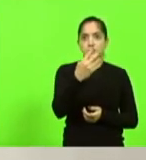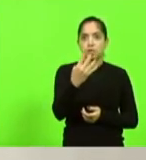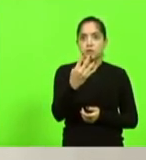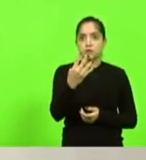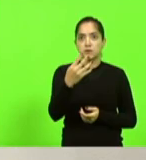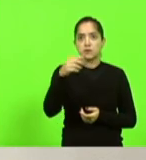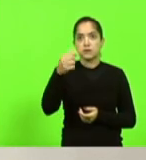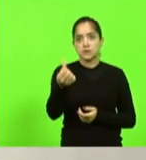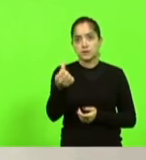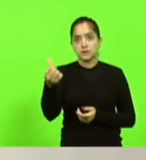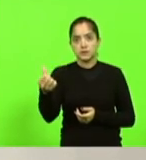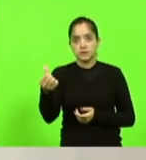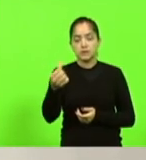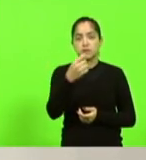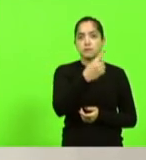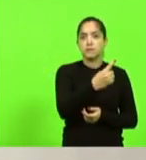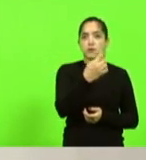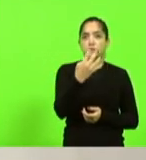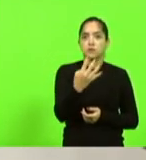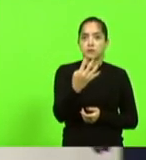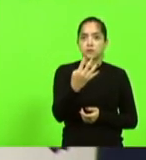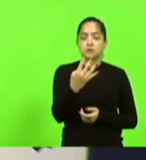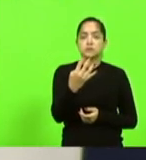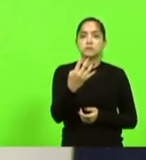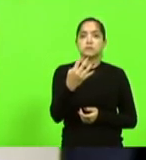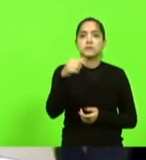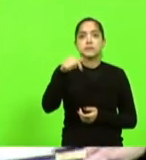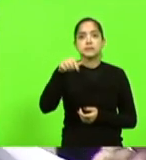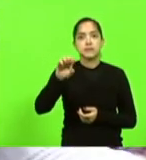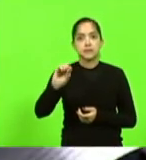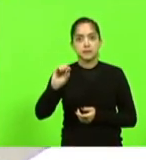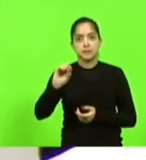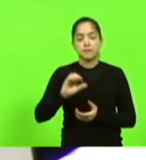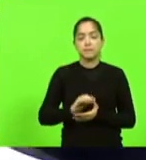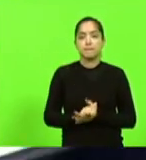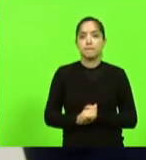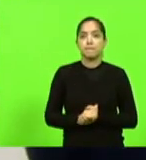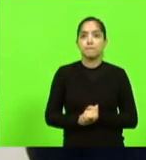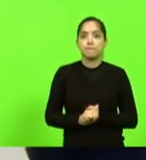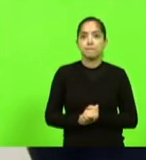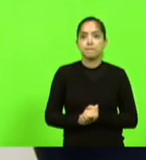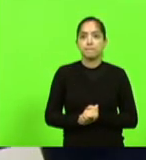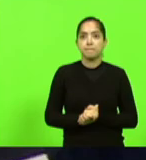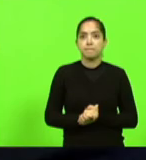a 1466 e 1470.